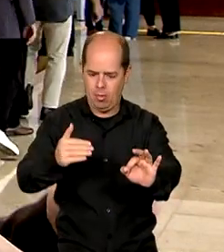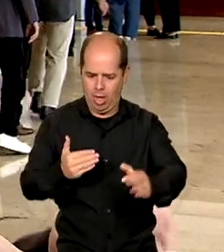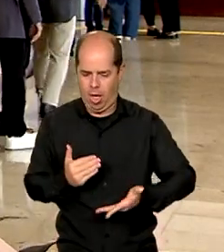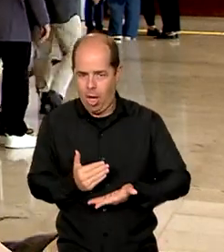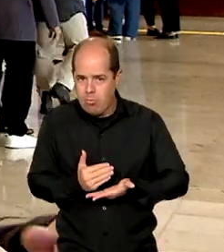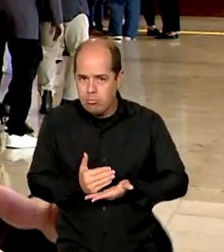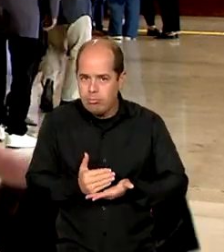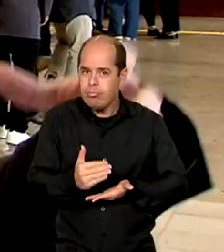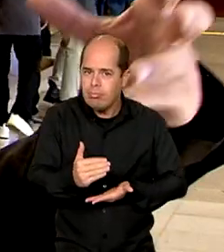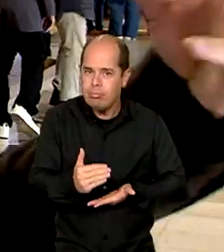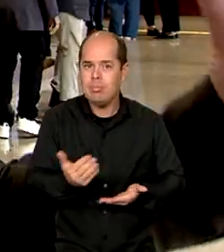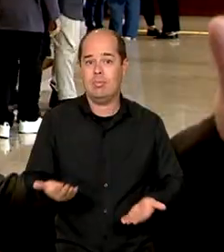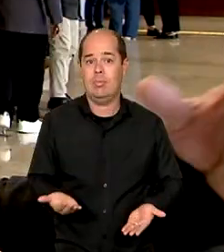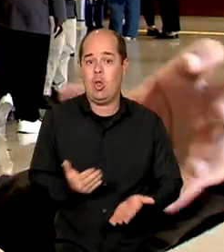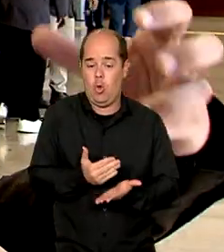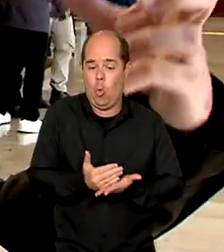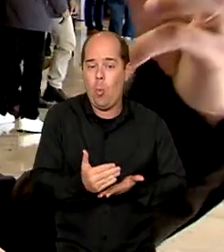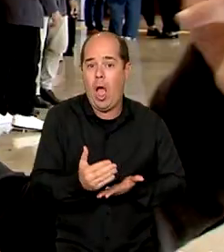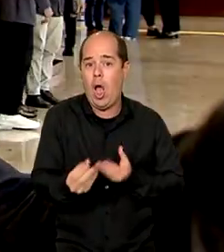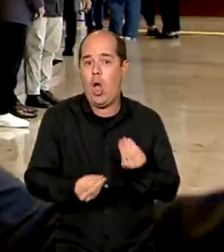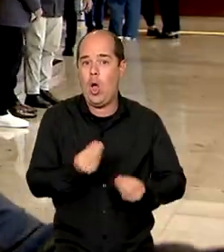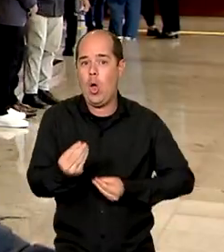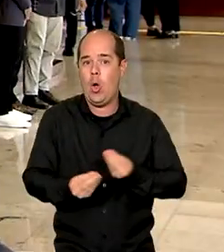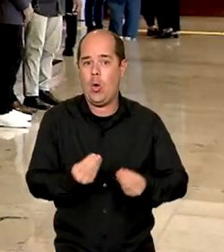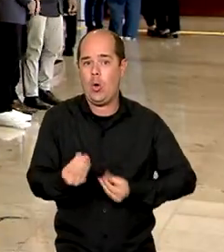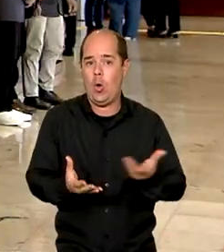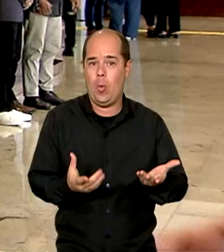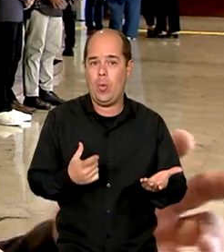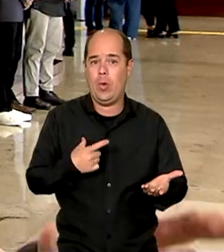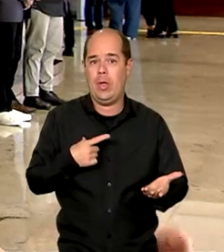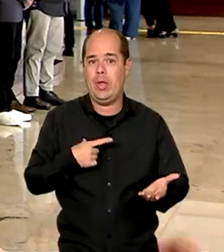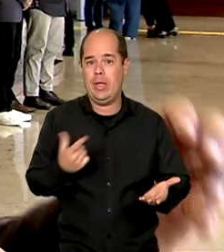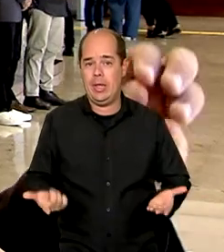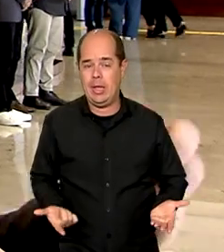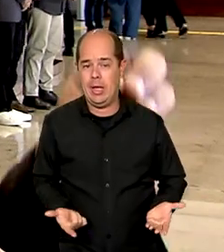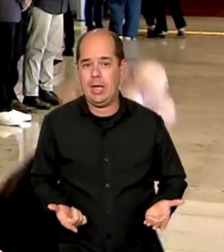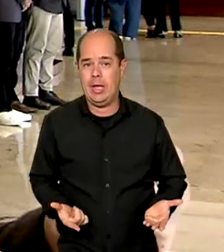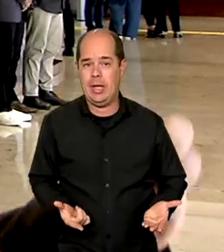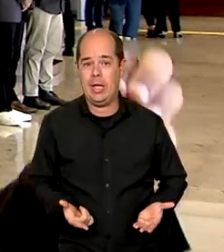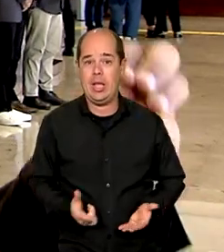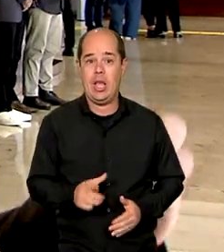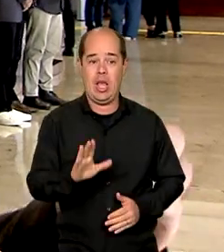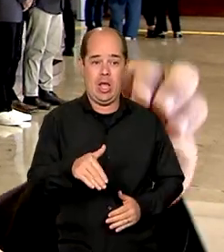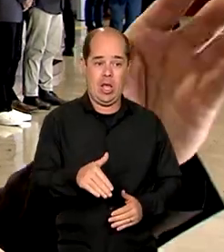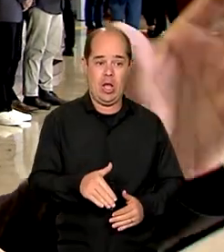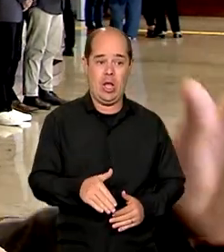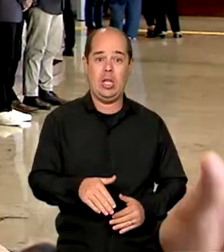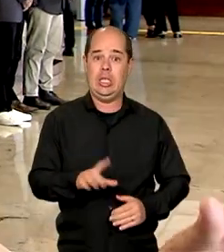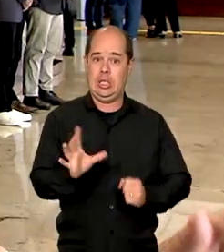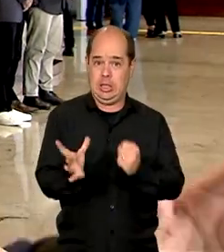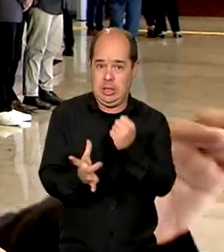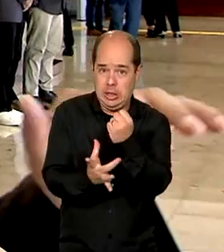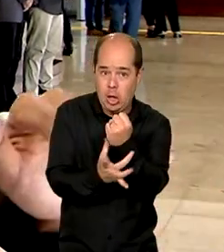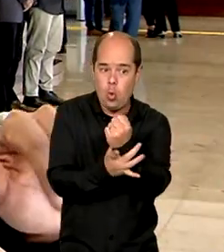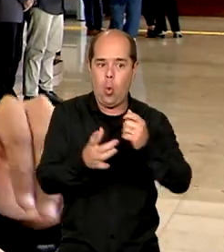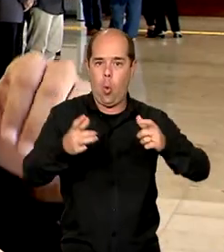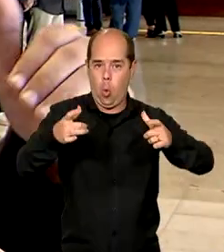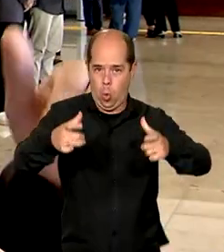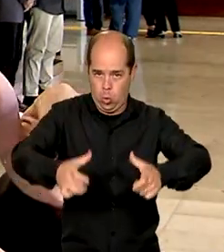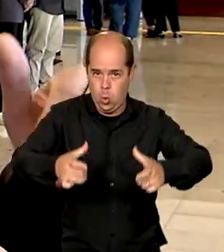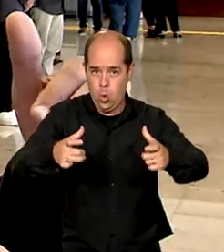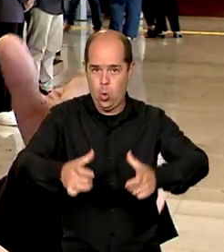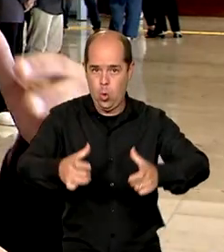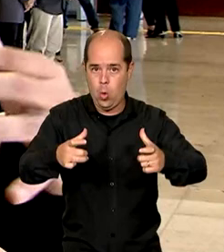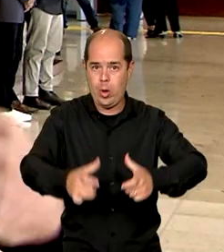Então começa-se com as elaborações de itens, que é realizado num ambiente físico seguro dentro do INEP, que as pessoas